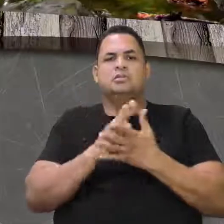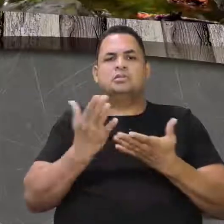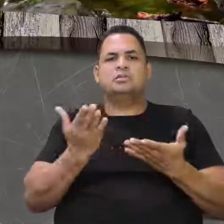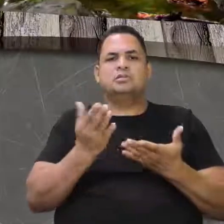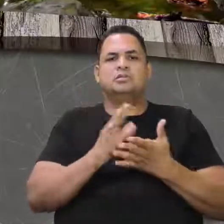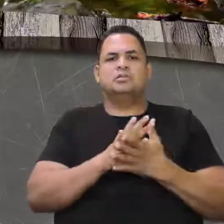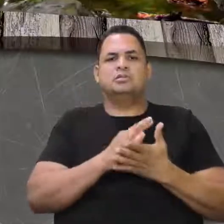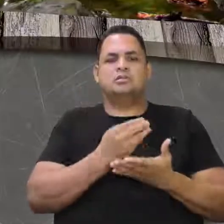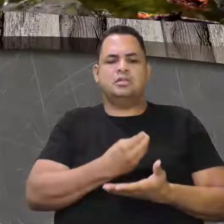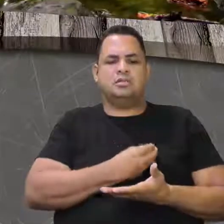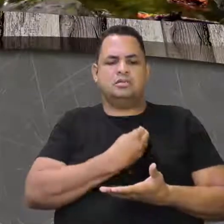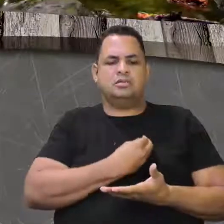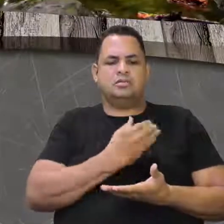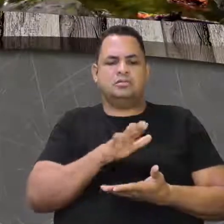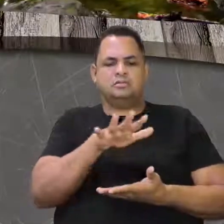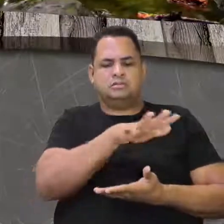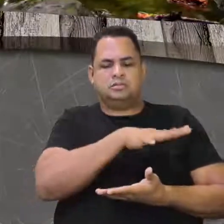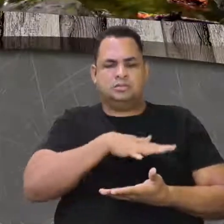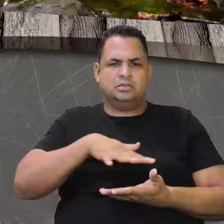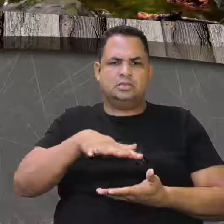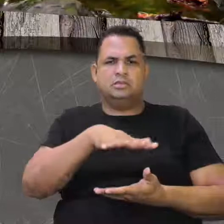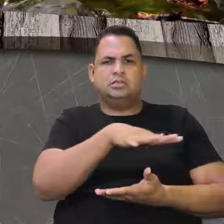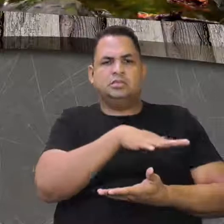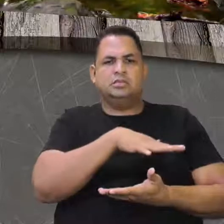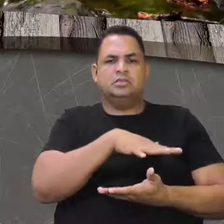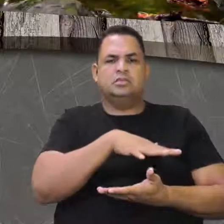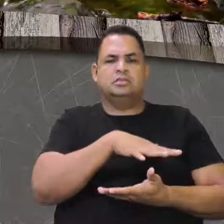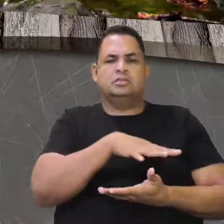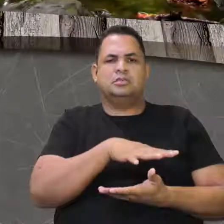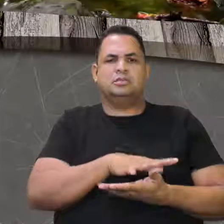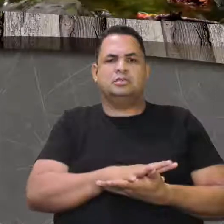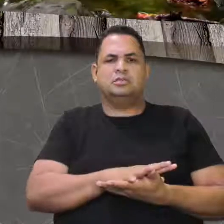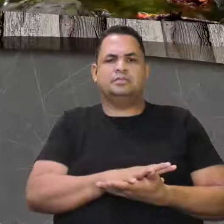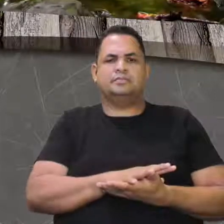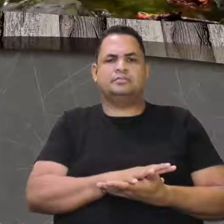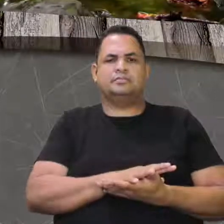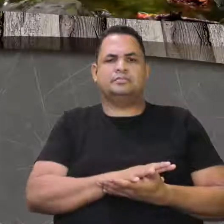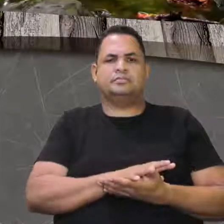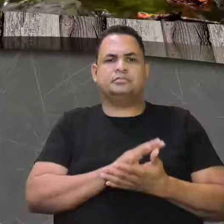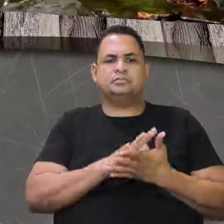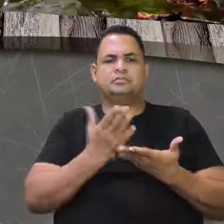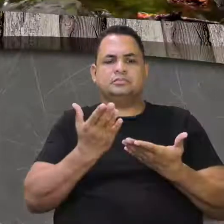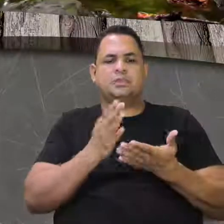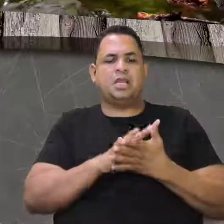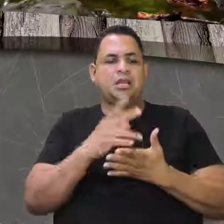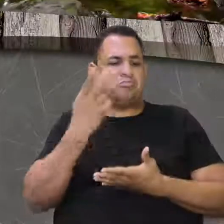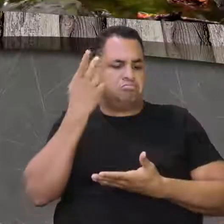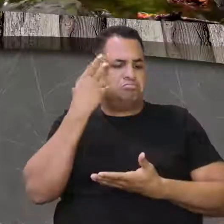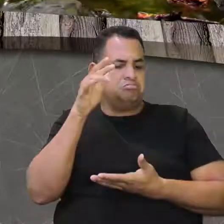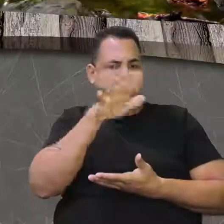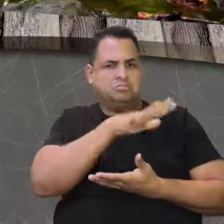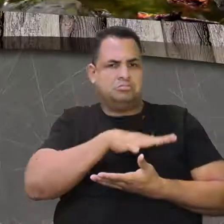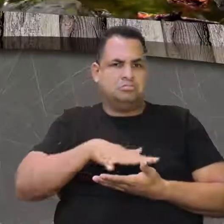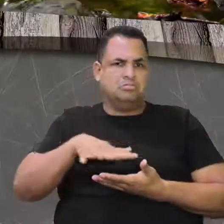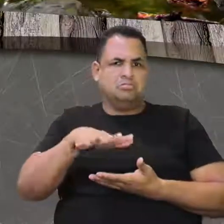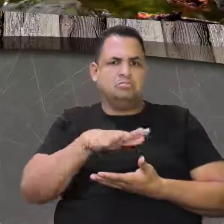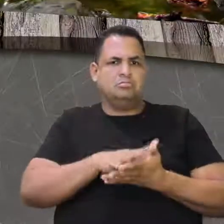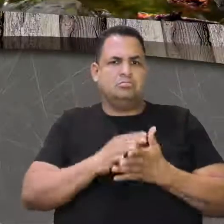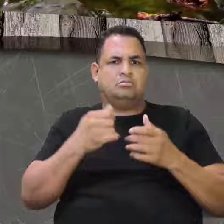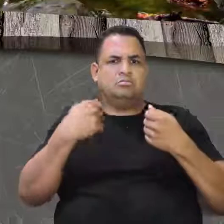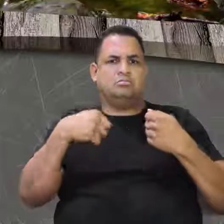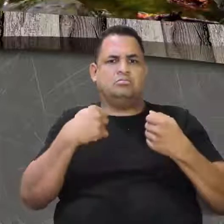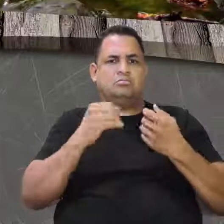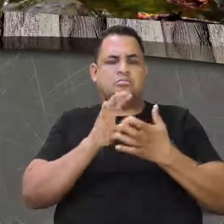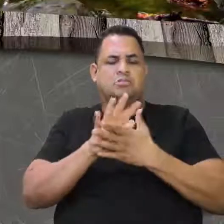internos aos organismos presentes nessas florestas, são parte do patrimônio natural daquele ambiente. Precisam